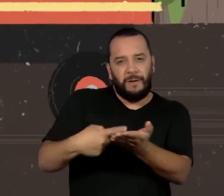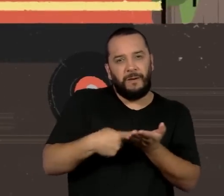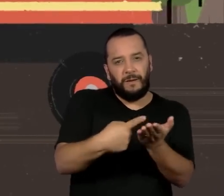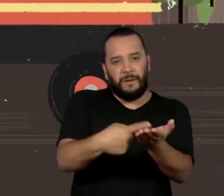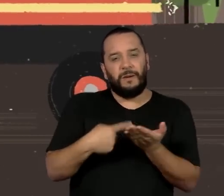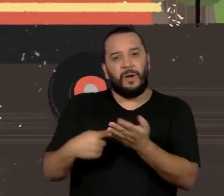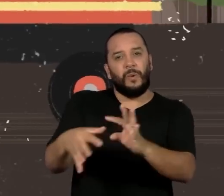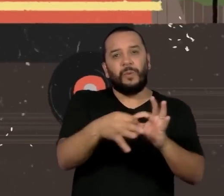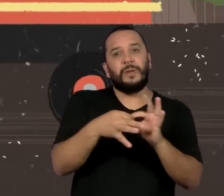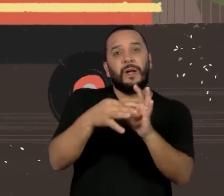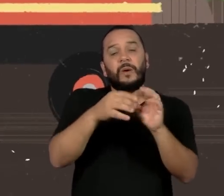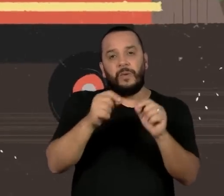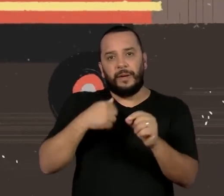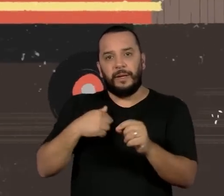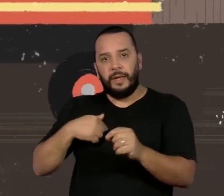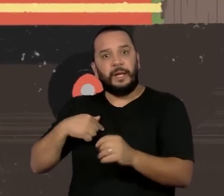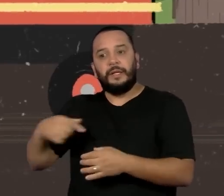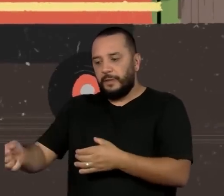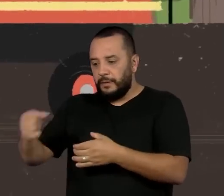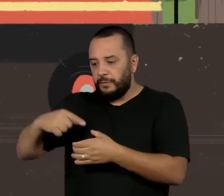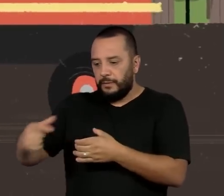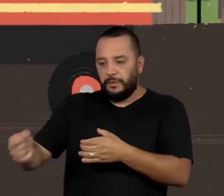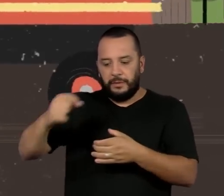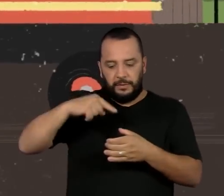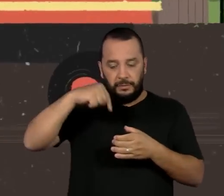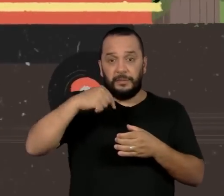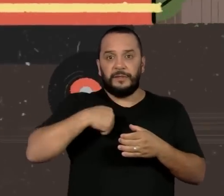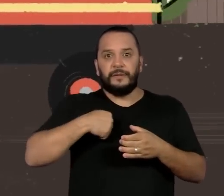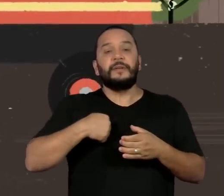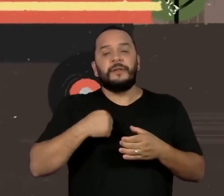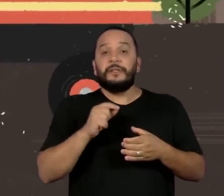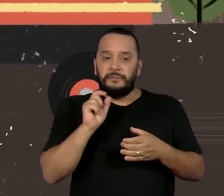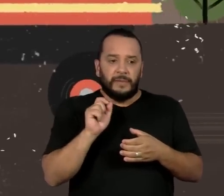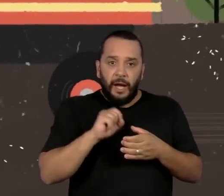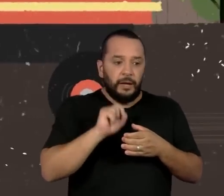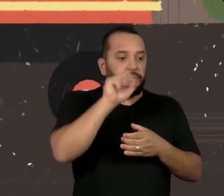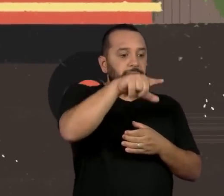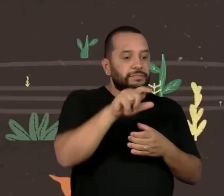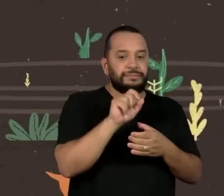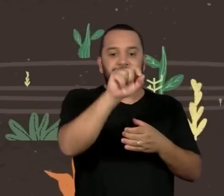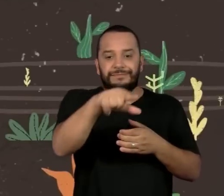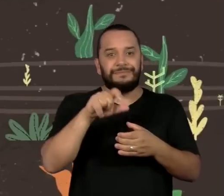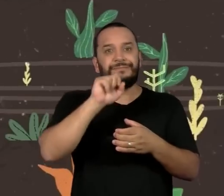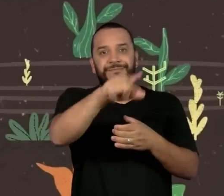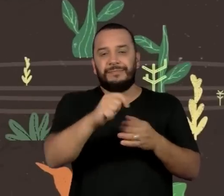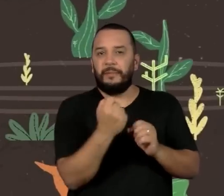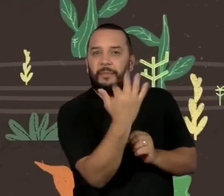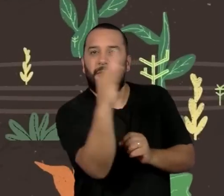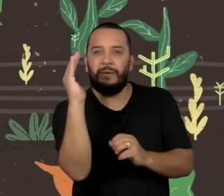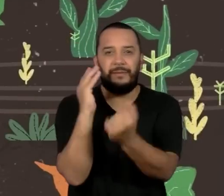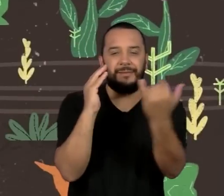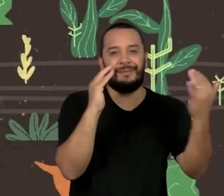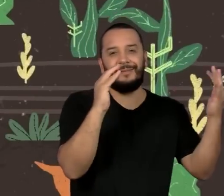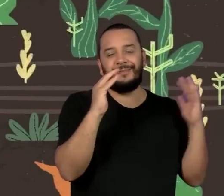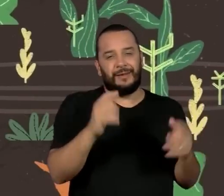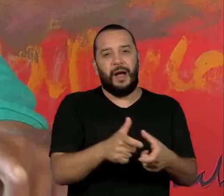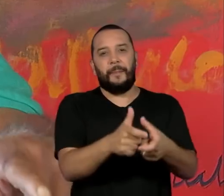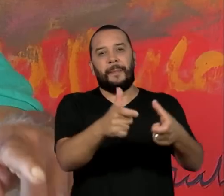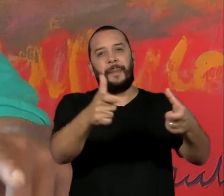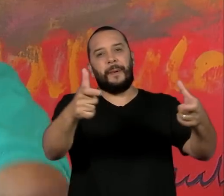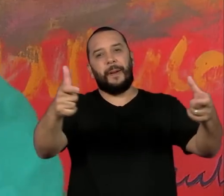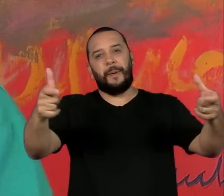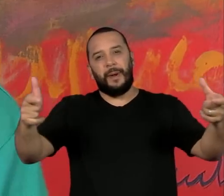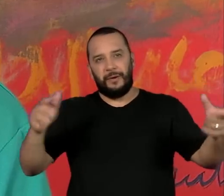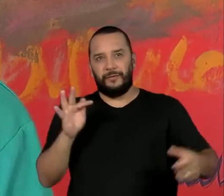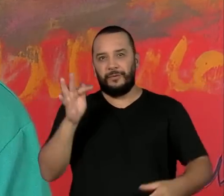comum: coletar e vender sementes nativas para plantar as florestas do futuro. Os agricultores